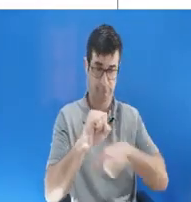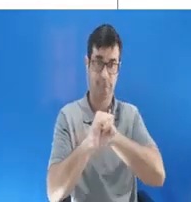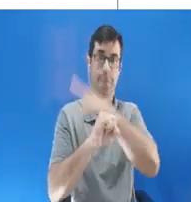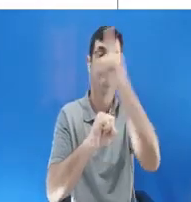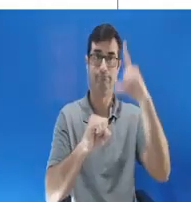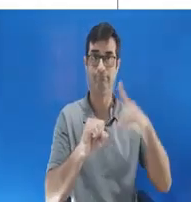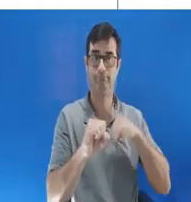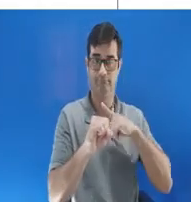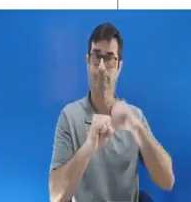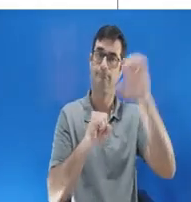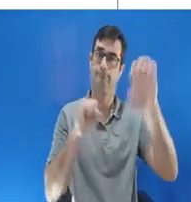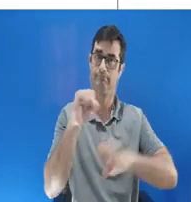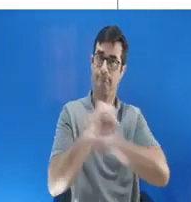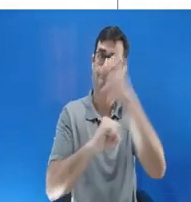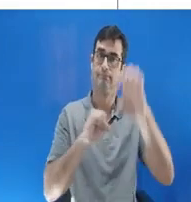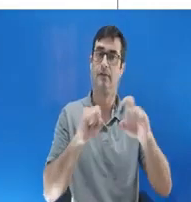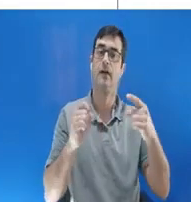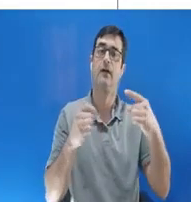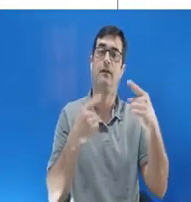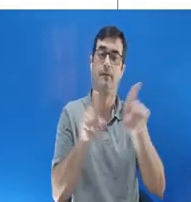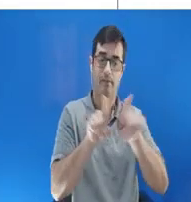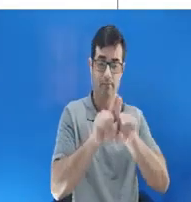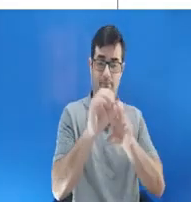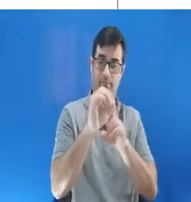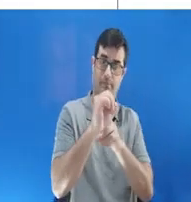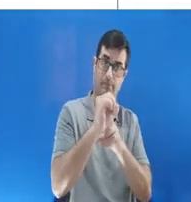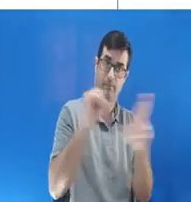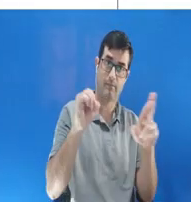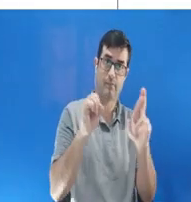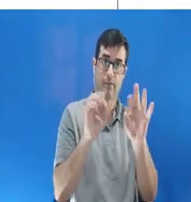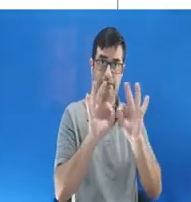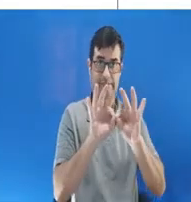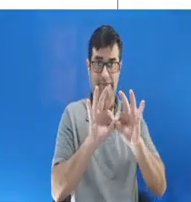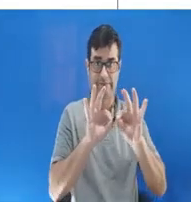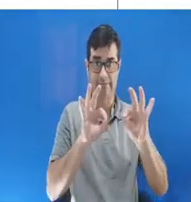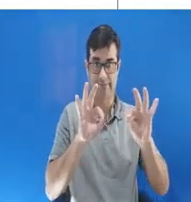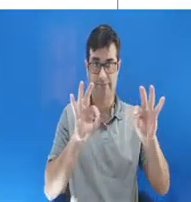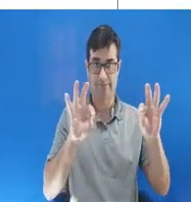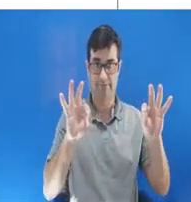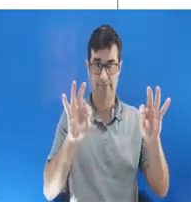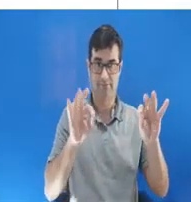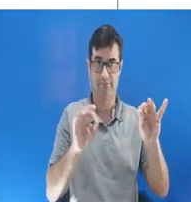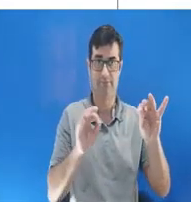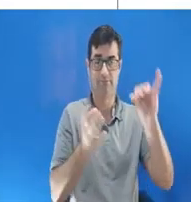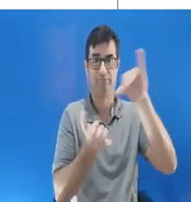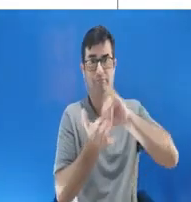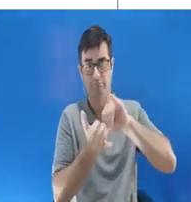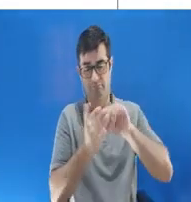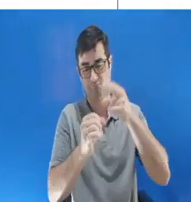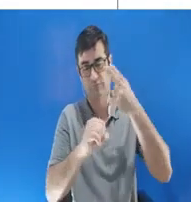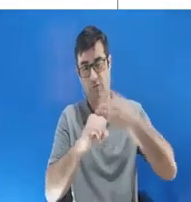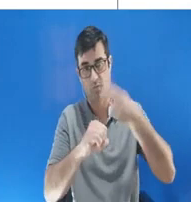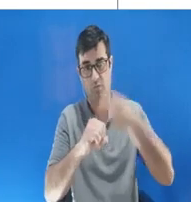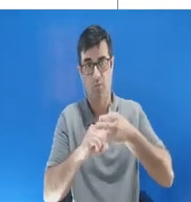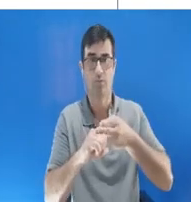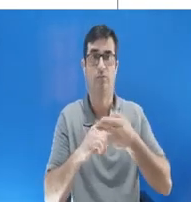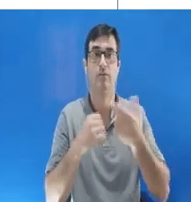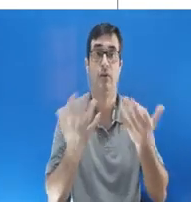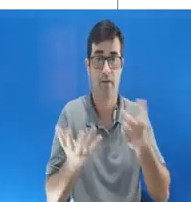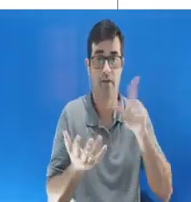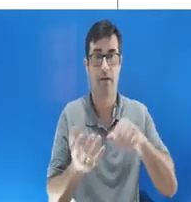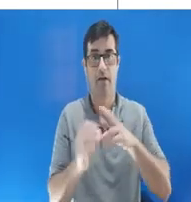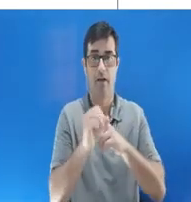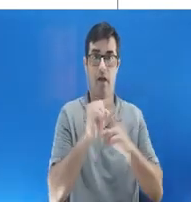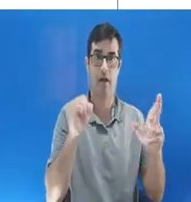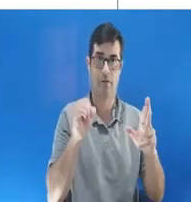que contém elétrons, e a distância entre essa extremidade e o centro, né, que é o núcleo do átomo. Isso aqui seria